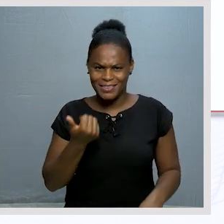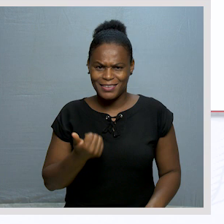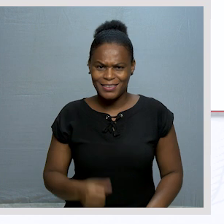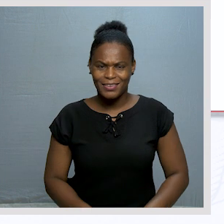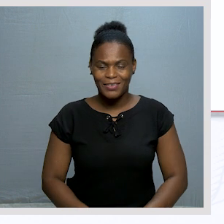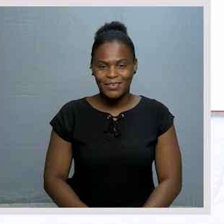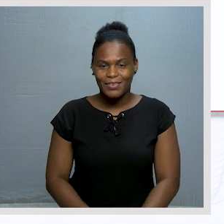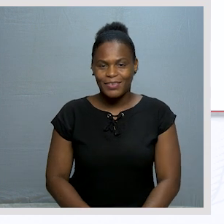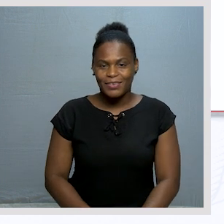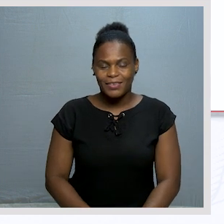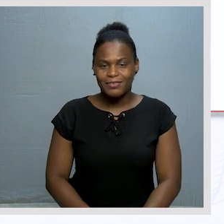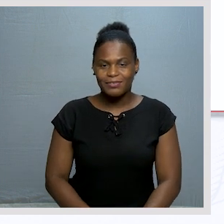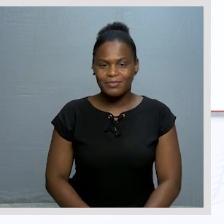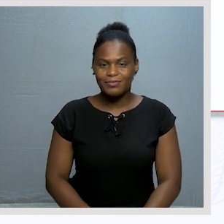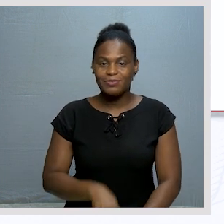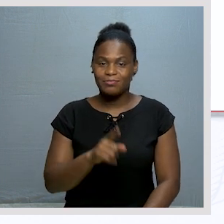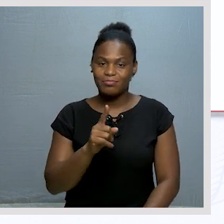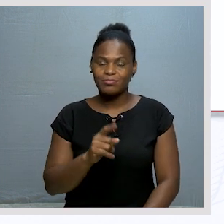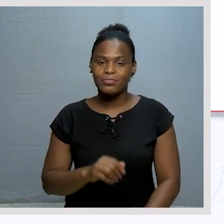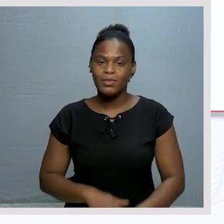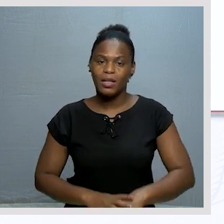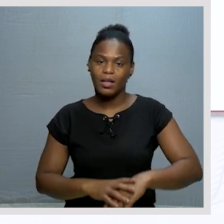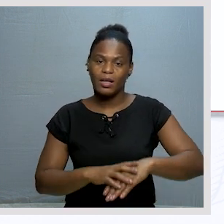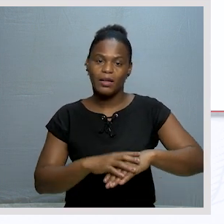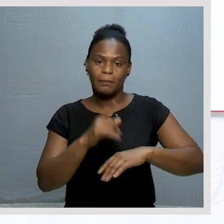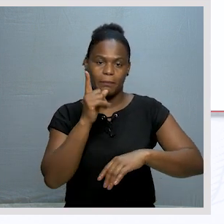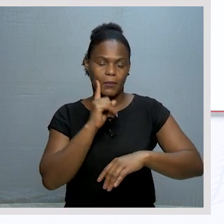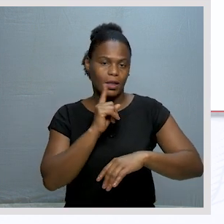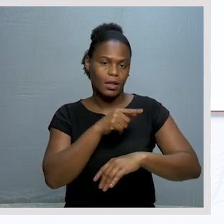esquerdo e do vosso lado direito.